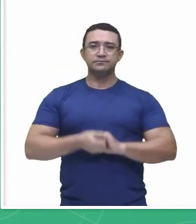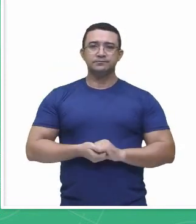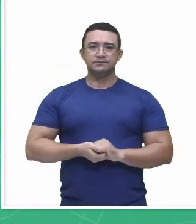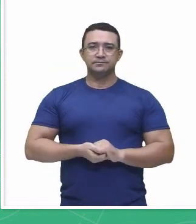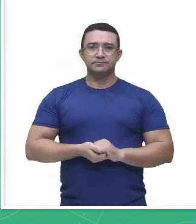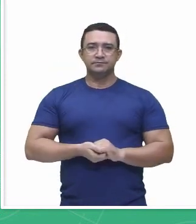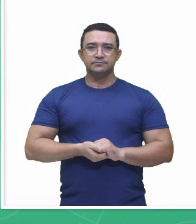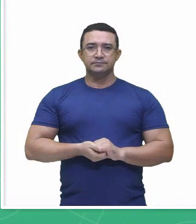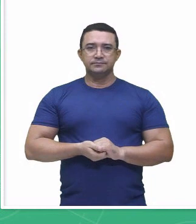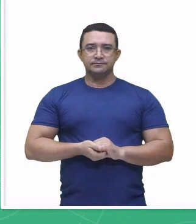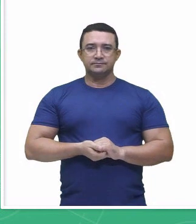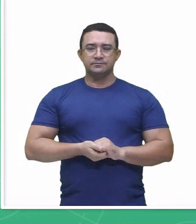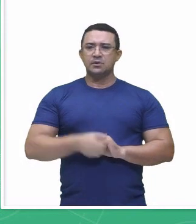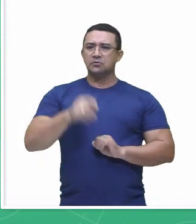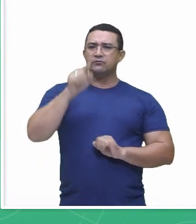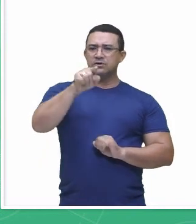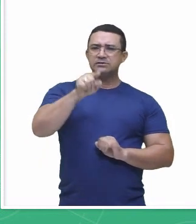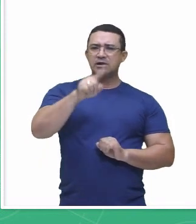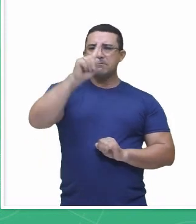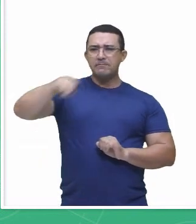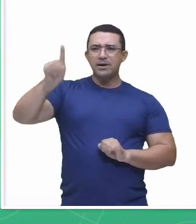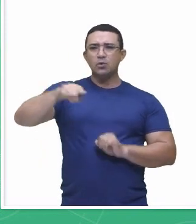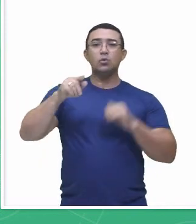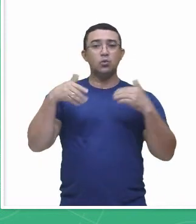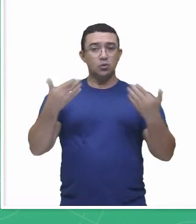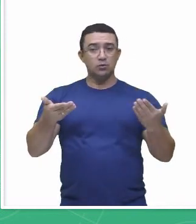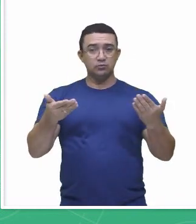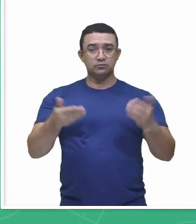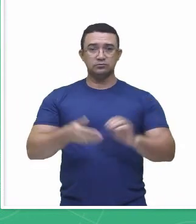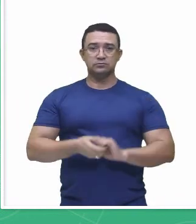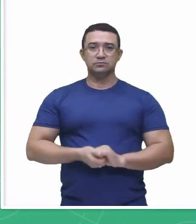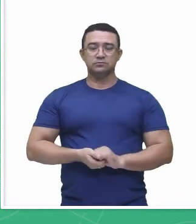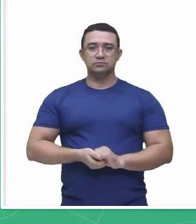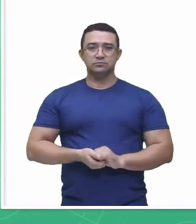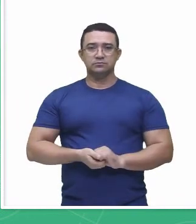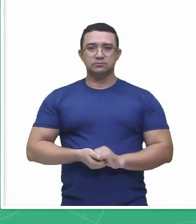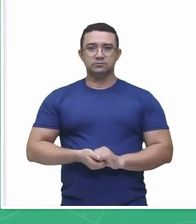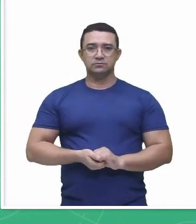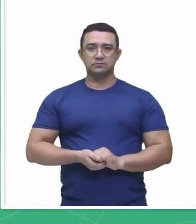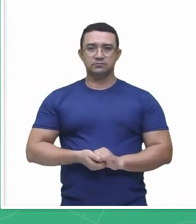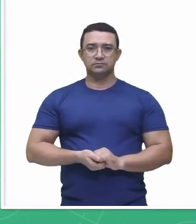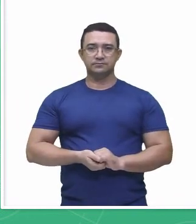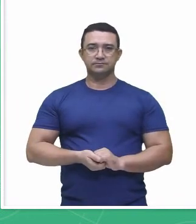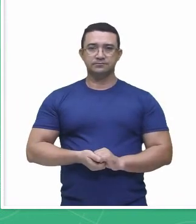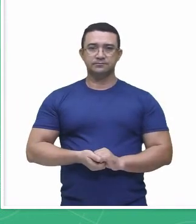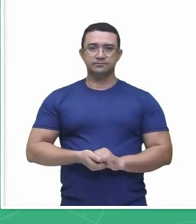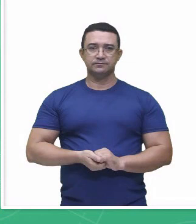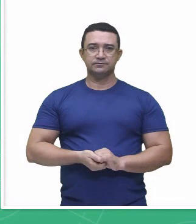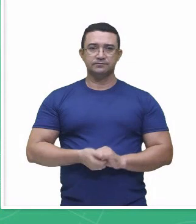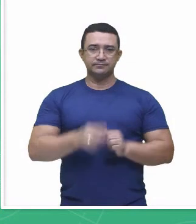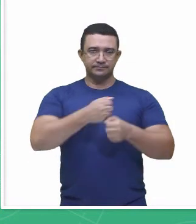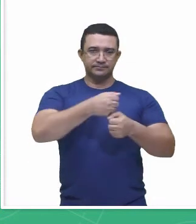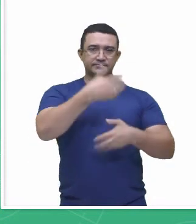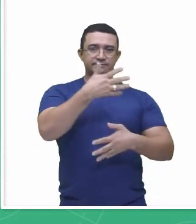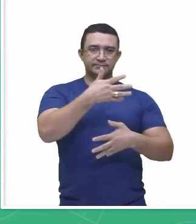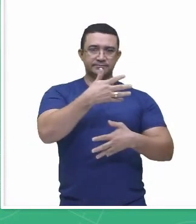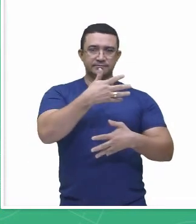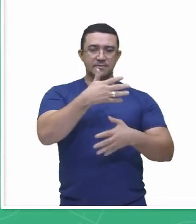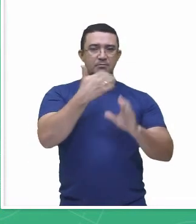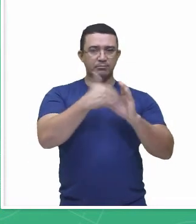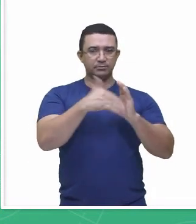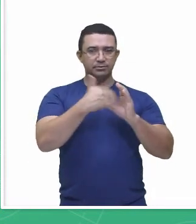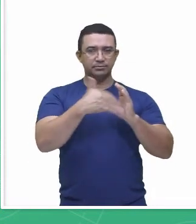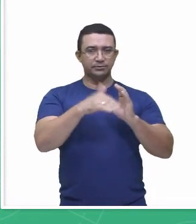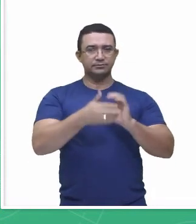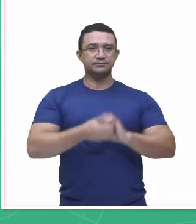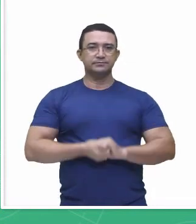E aí, o que foi que vocês marcaram nessa questão aí? Vamos ver? Vamos lá? As respostas. Lembrem-se que é respectivamente,